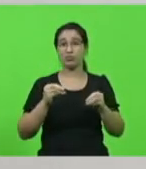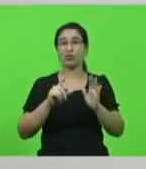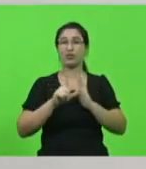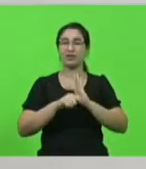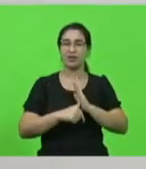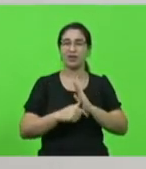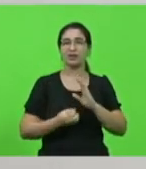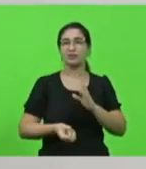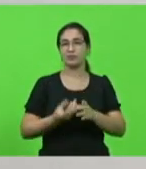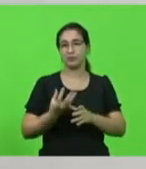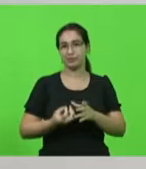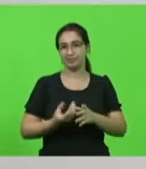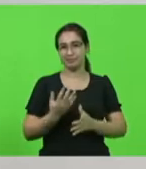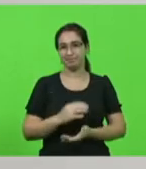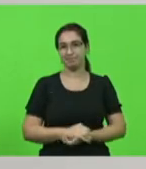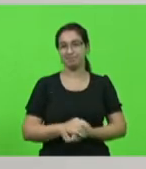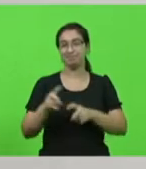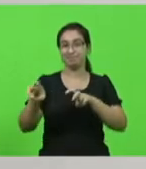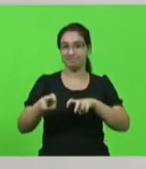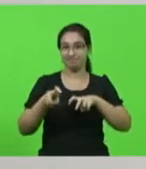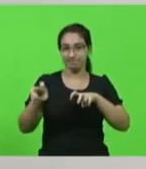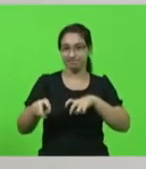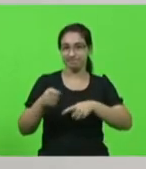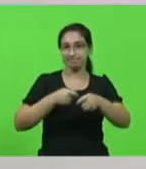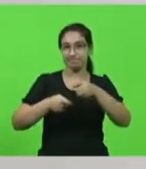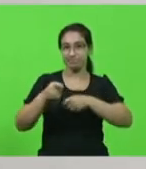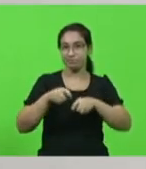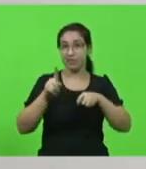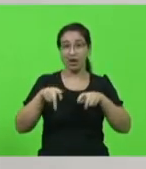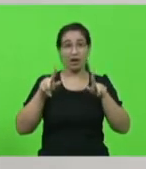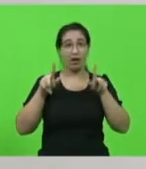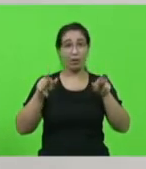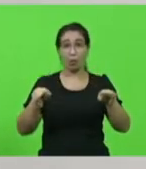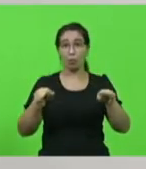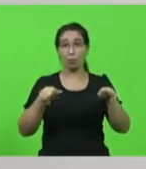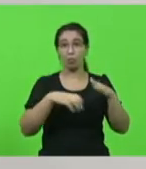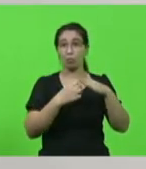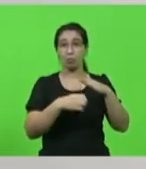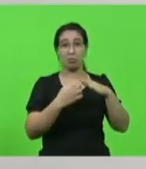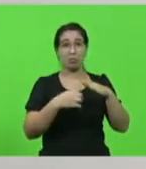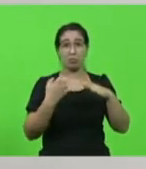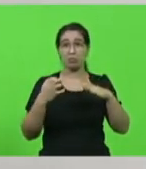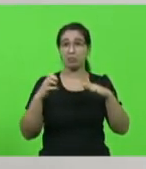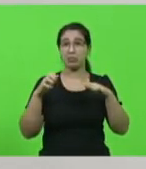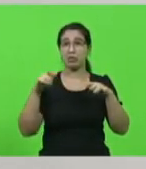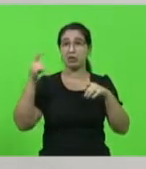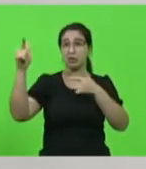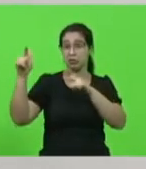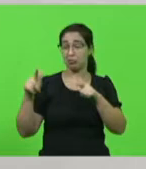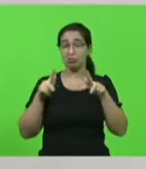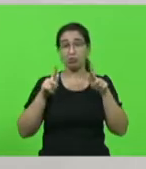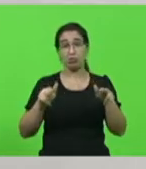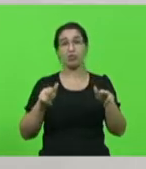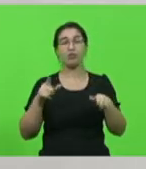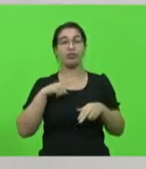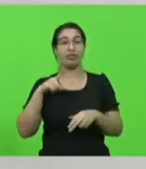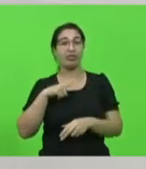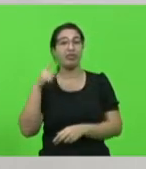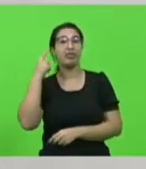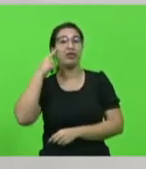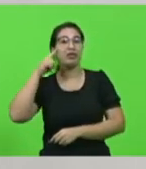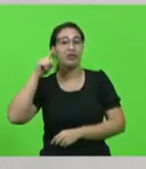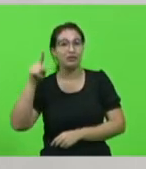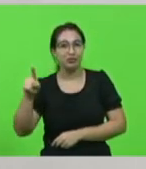O agronegócio é uma empresa como outra qualquer. Ele tem dia para colher, ele tem dia para plantar, ele